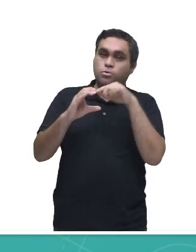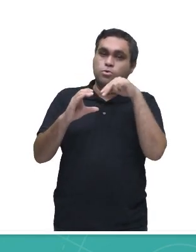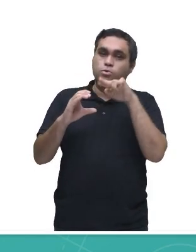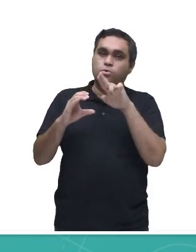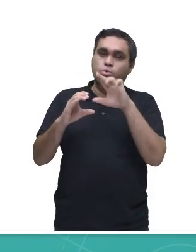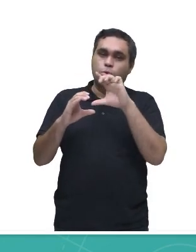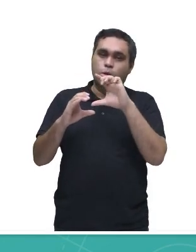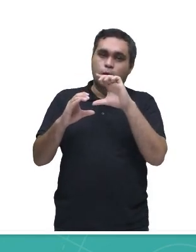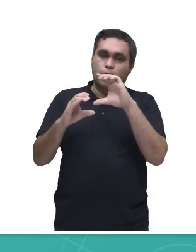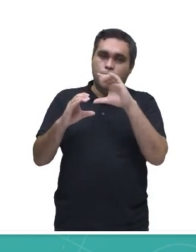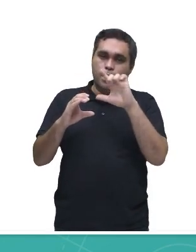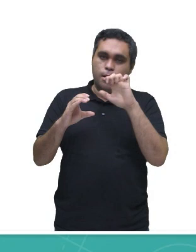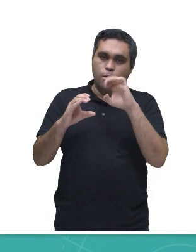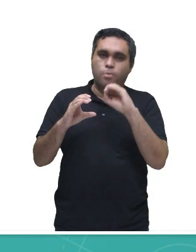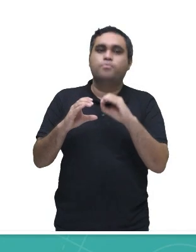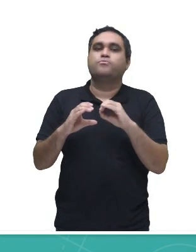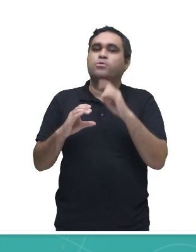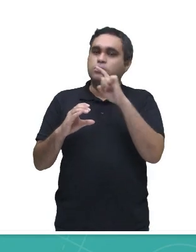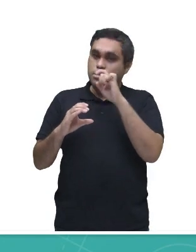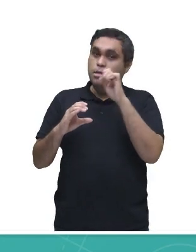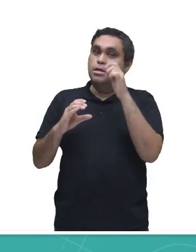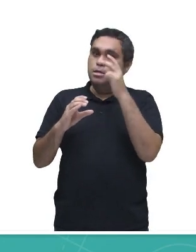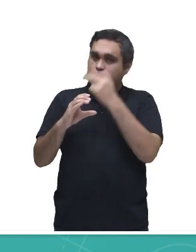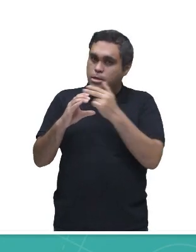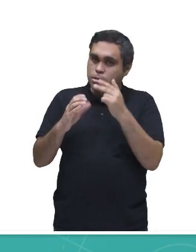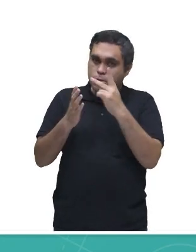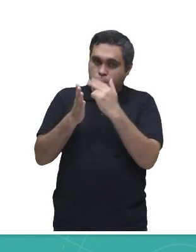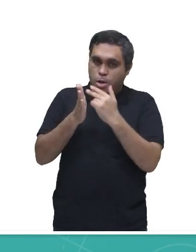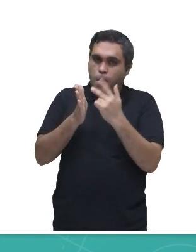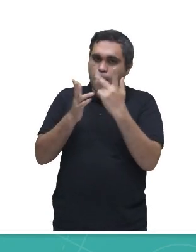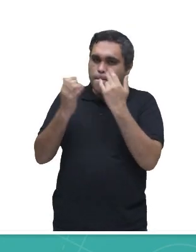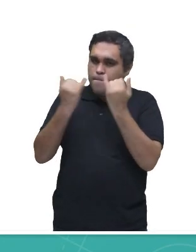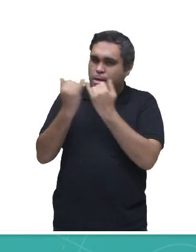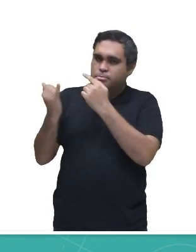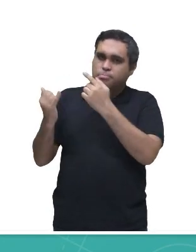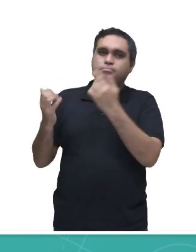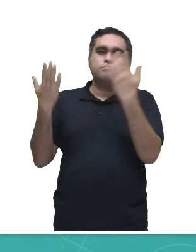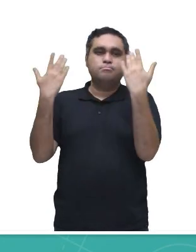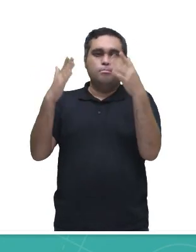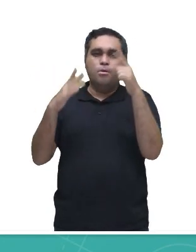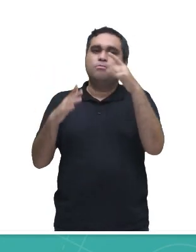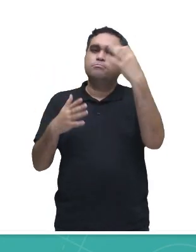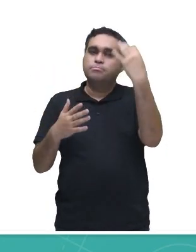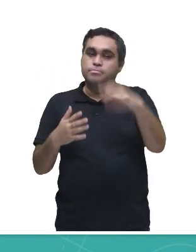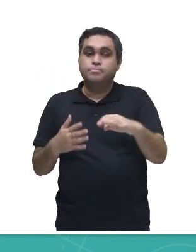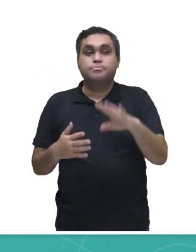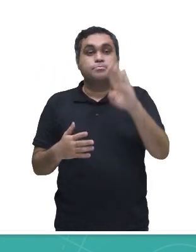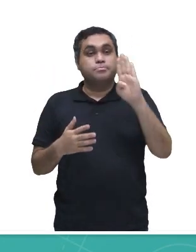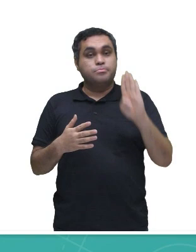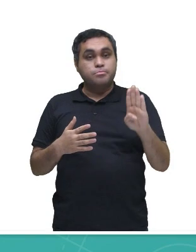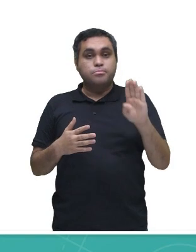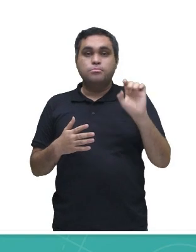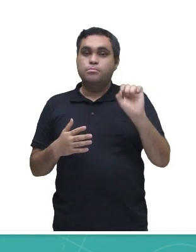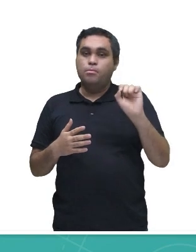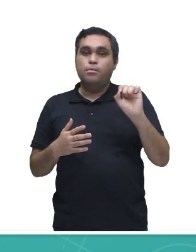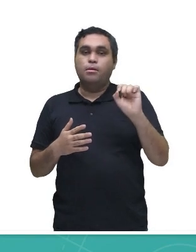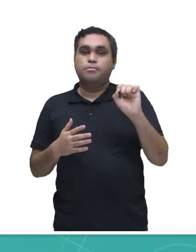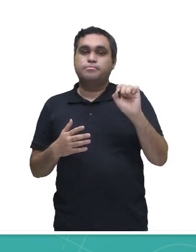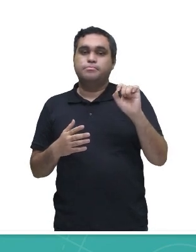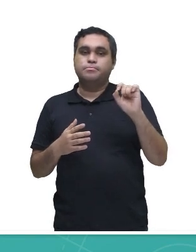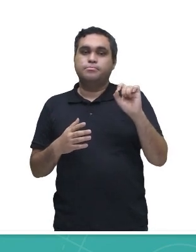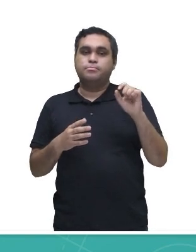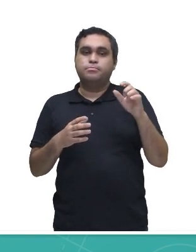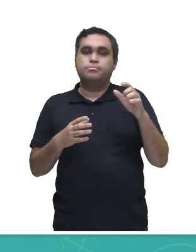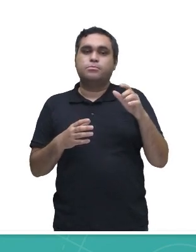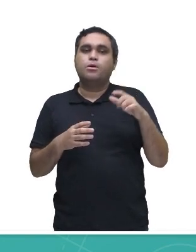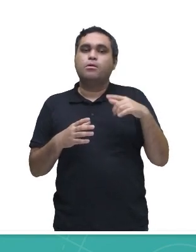Se você desenhou algo parecido com isso, parabéns, você acertou. E aí, na letra B, na vegetal, ele pede para você